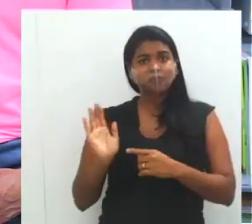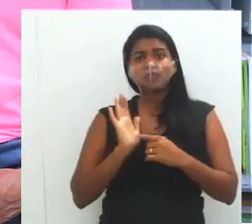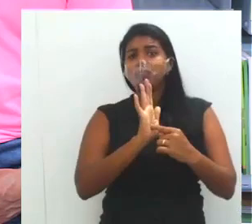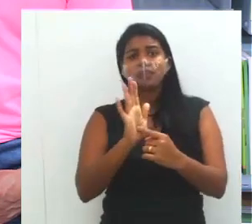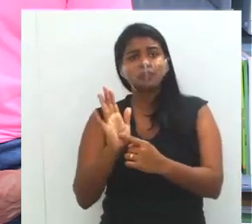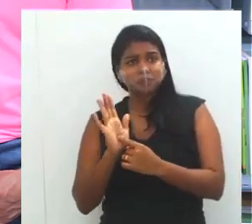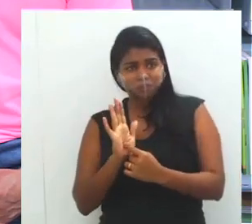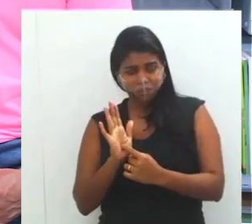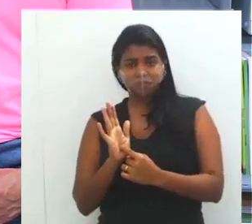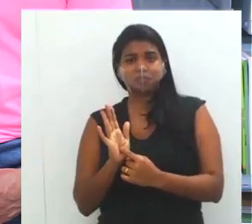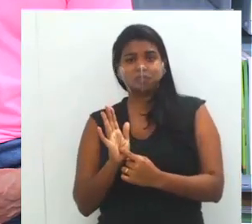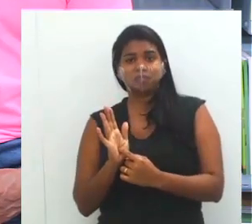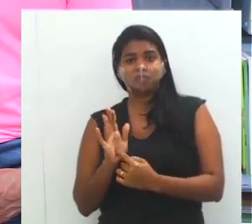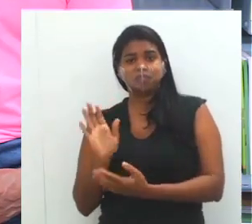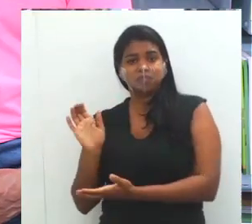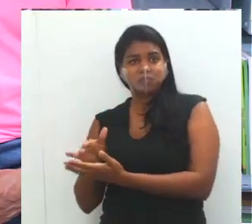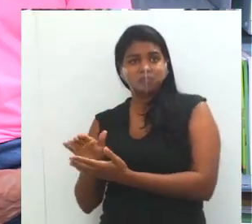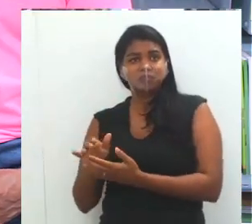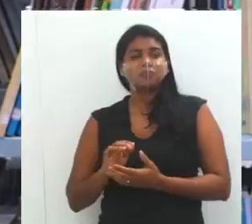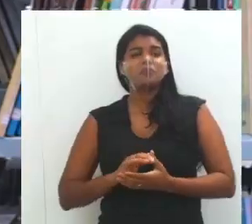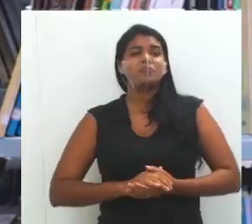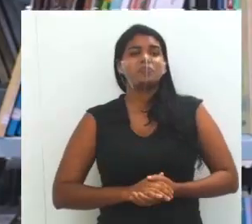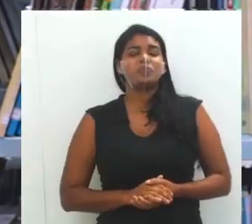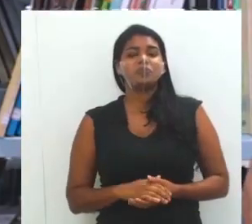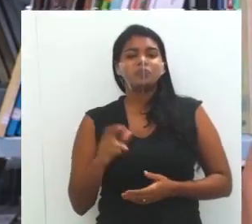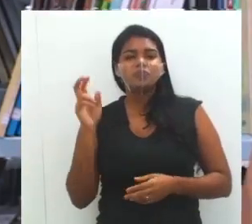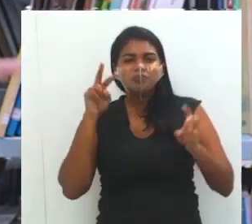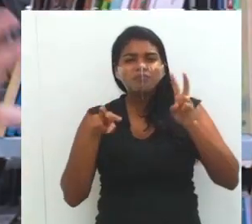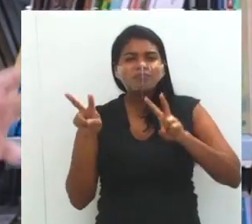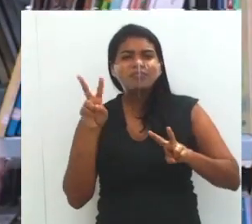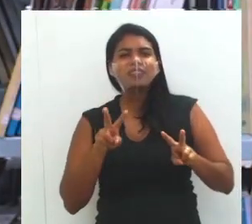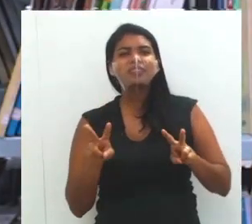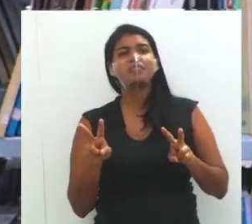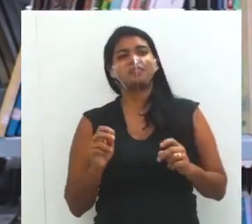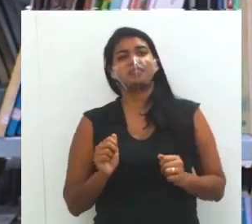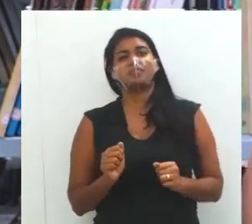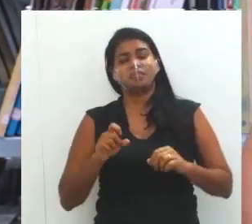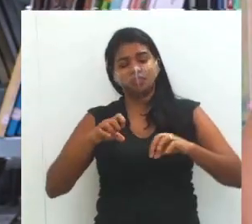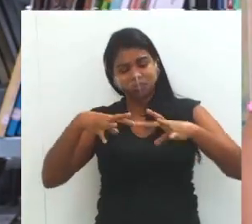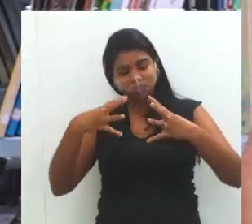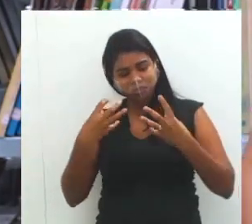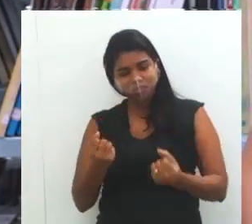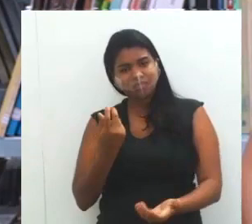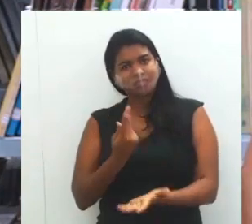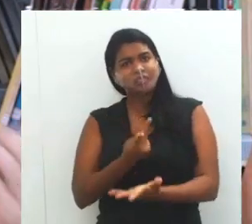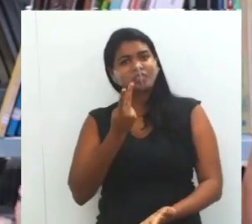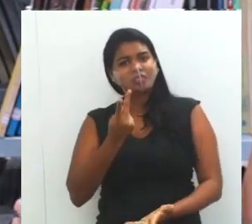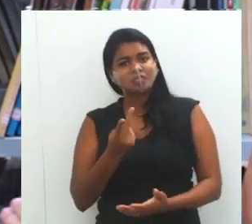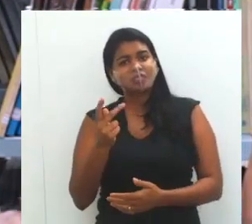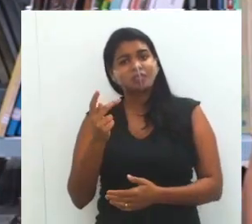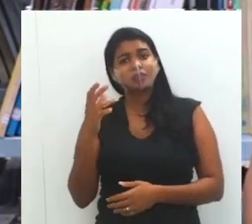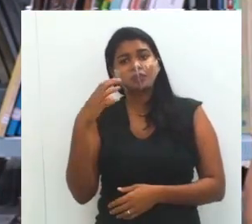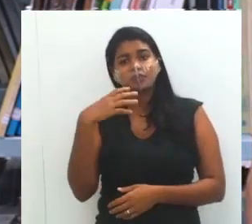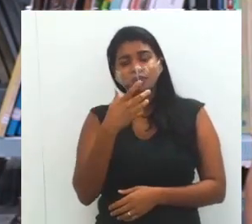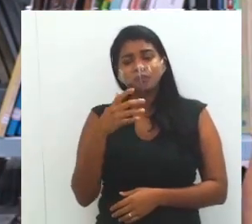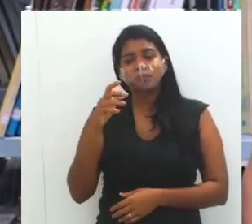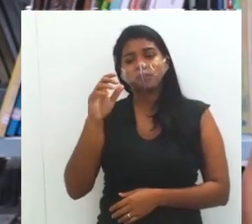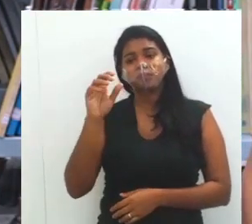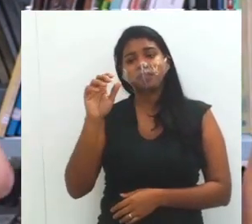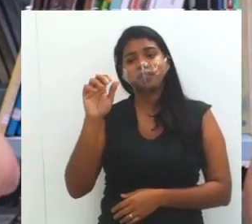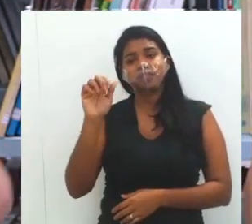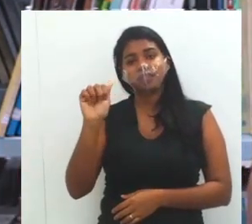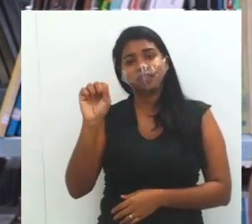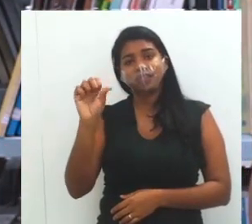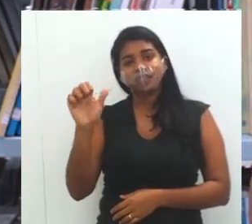essa realidade que o Nordeste estava mergulhado. Você vai ver tanto a questão do retirante, quanto a seca, a própria Asa Branca,